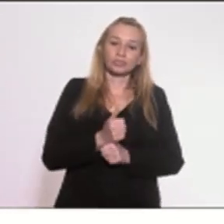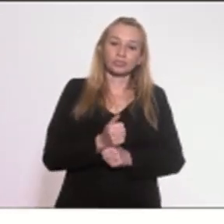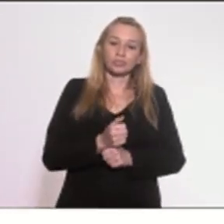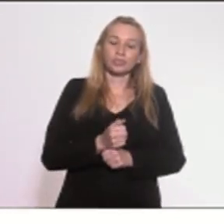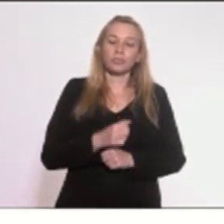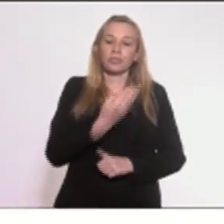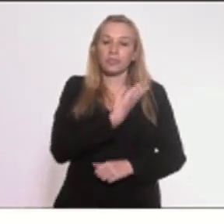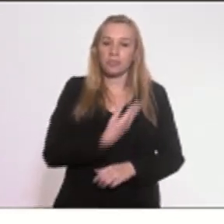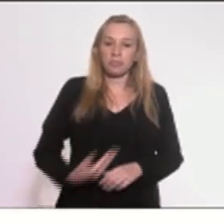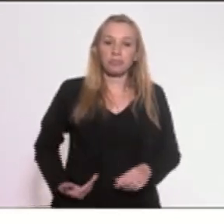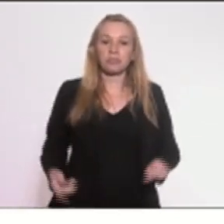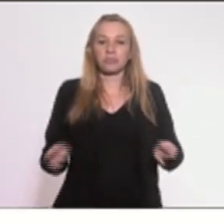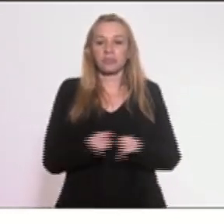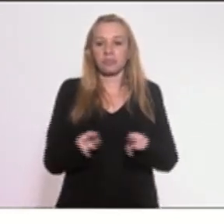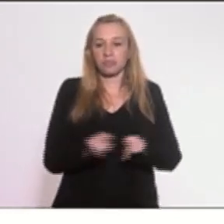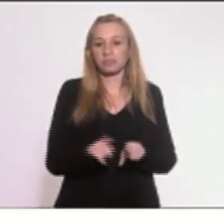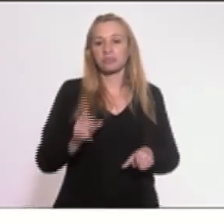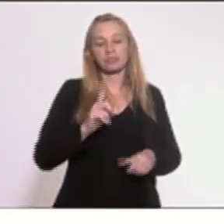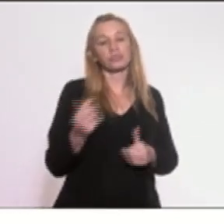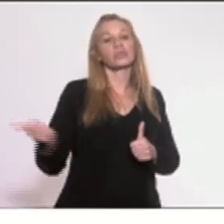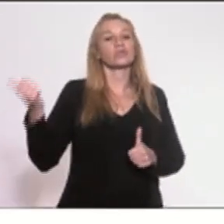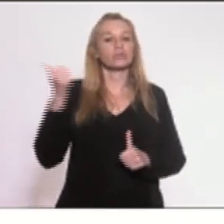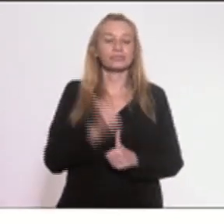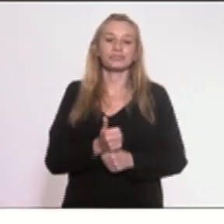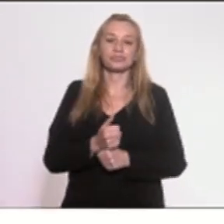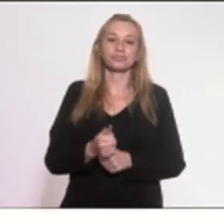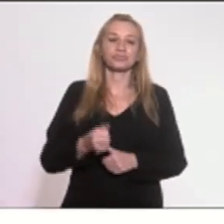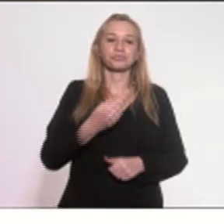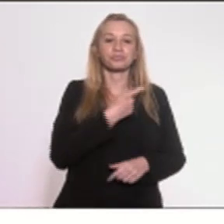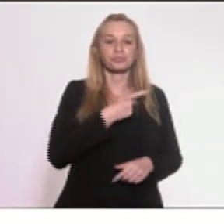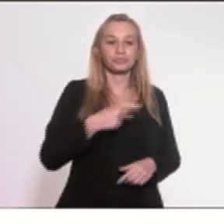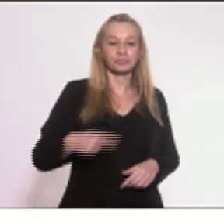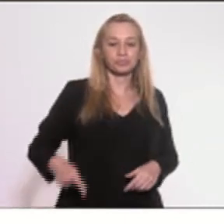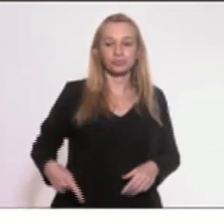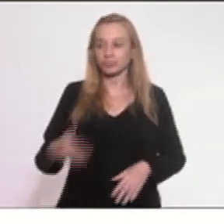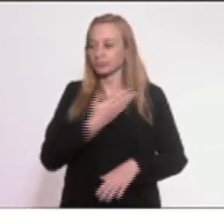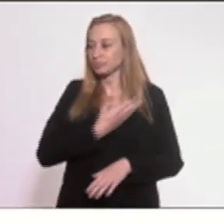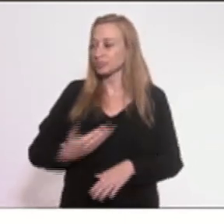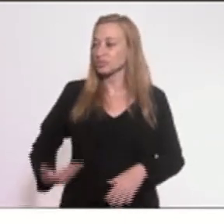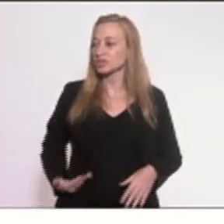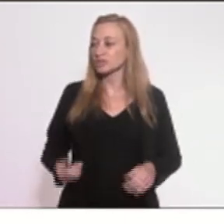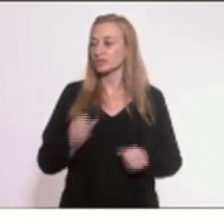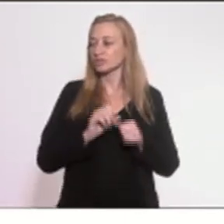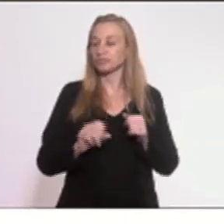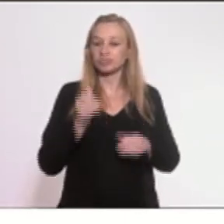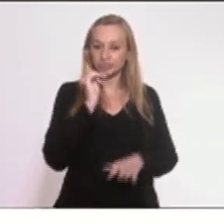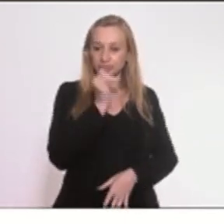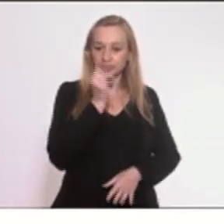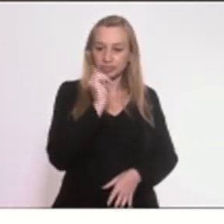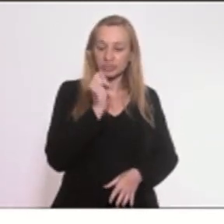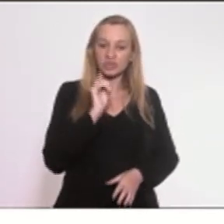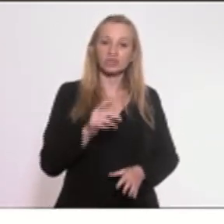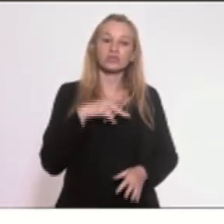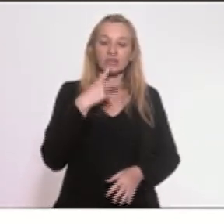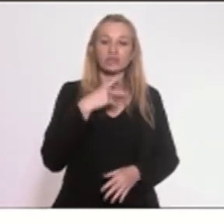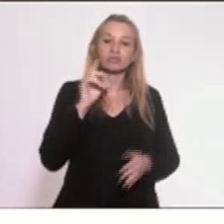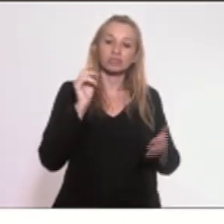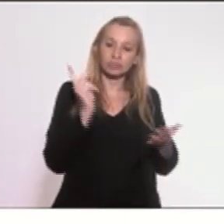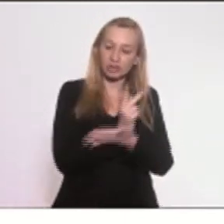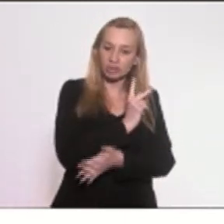o presidente da República. Ele faz os relatórios constatando o que está acontecendo.